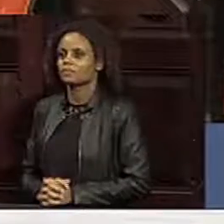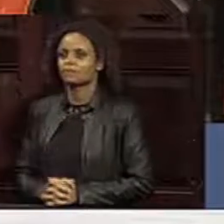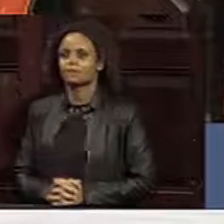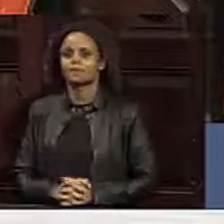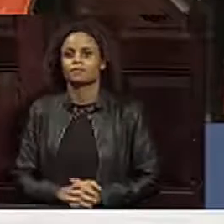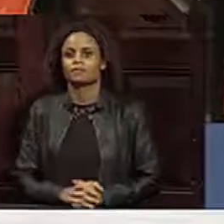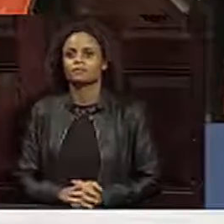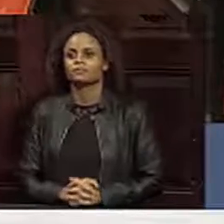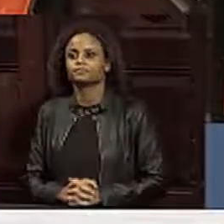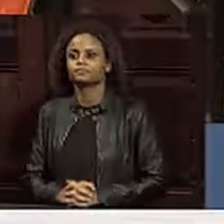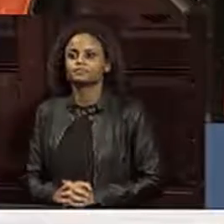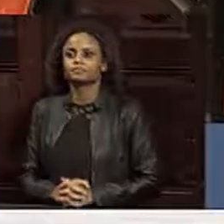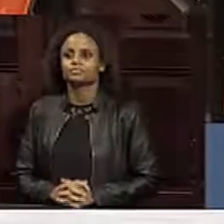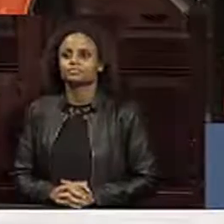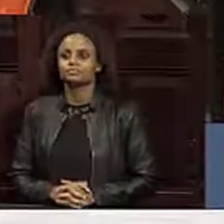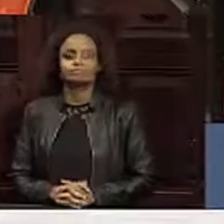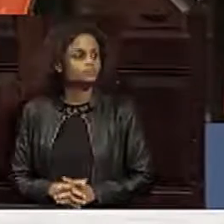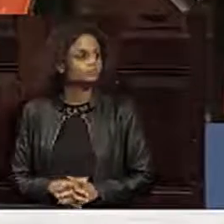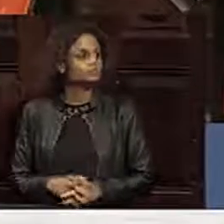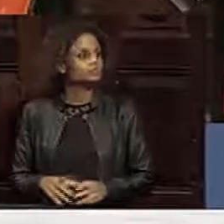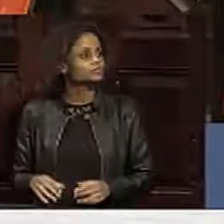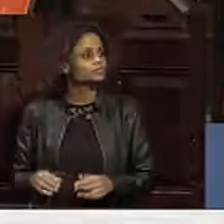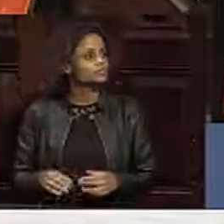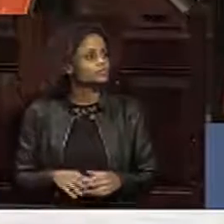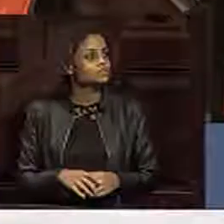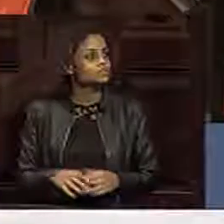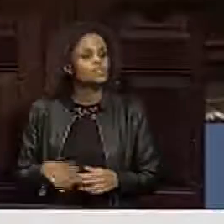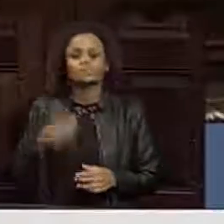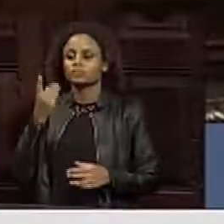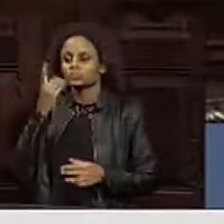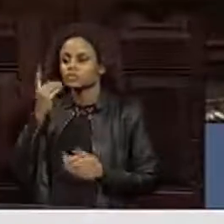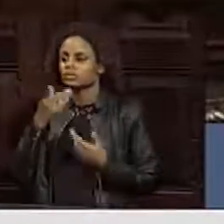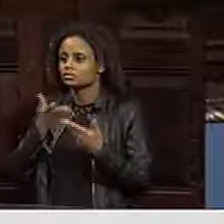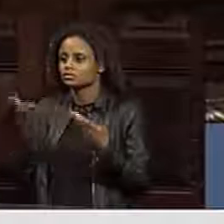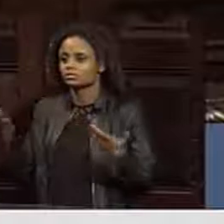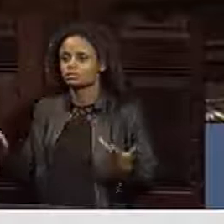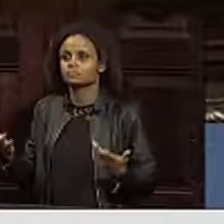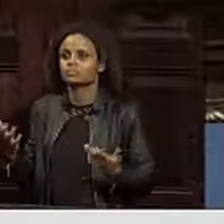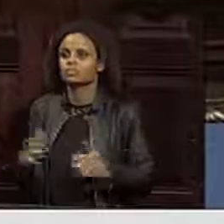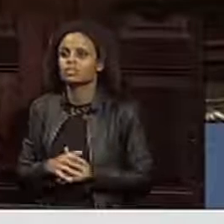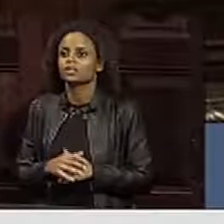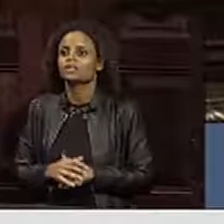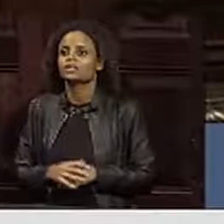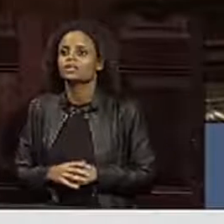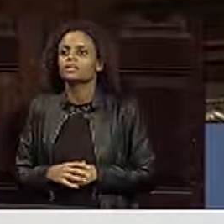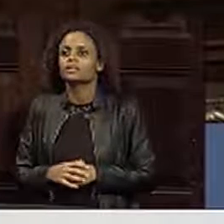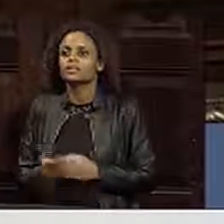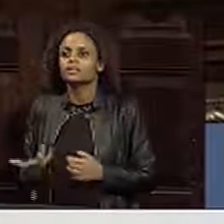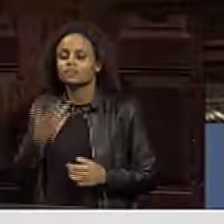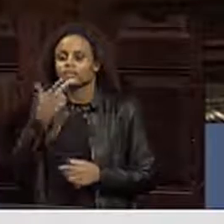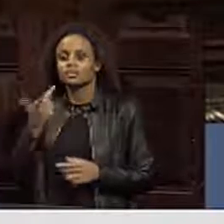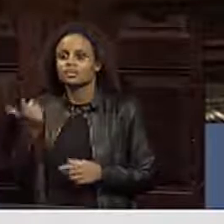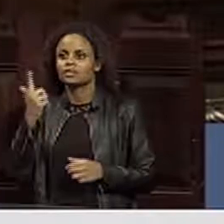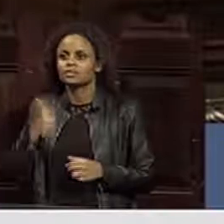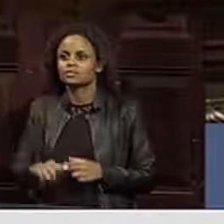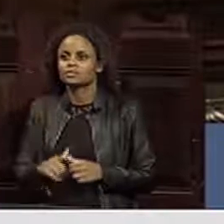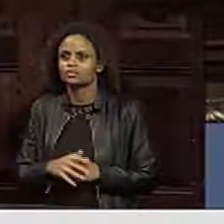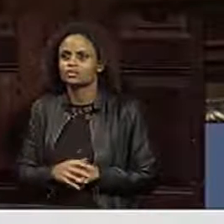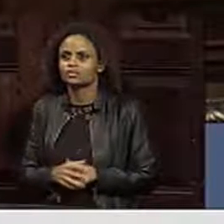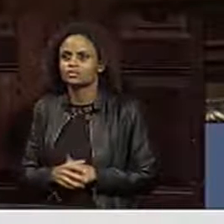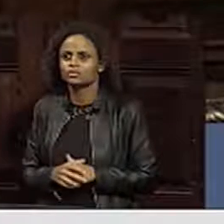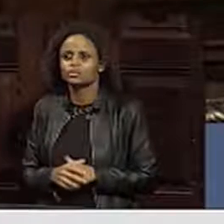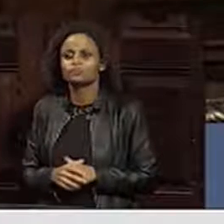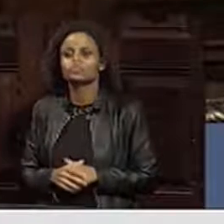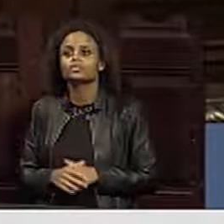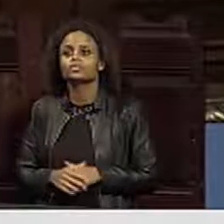deputado Anderson Nogueira, que preside essa audiência, senhoras e senhores deputados. Venho falar aqui mais uma vez da educação